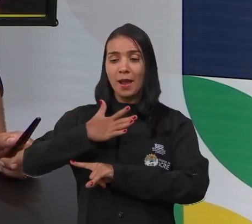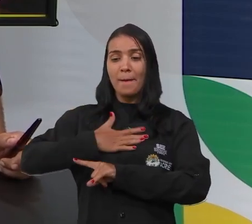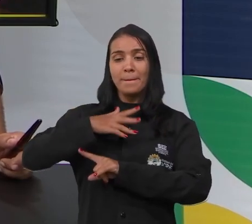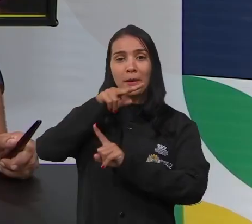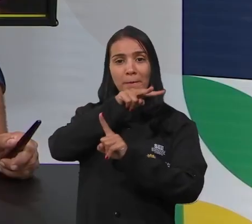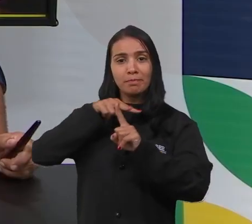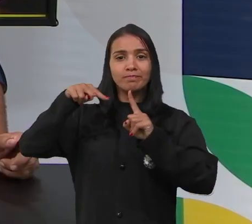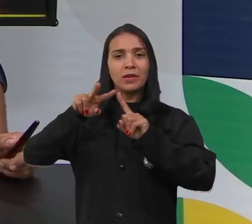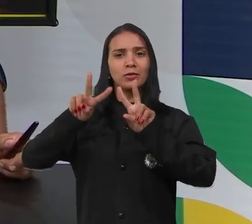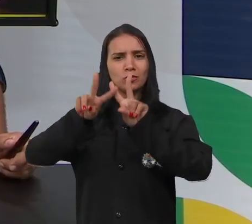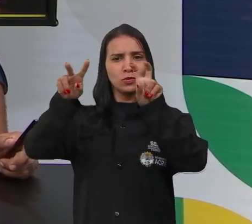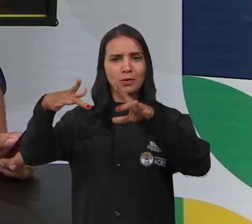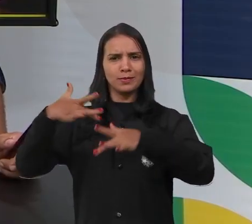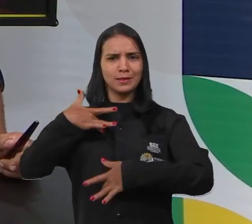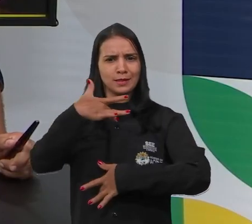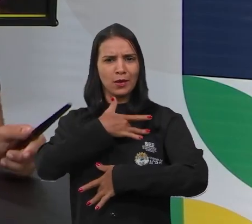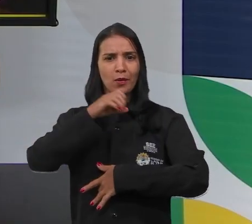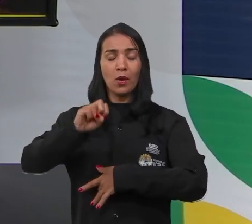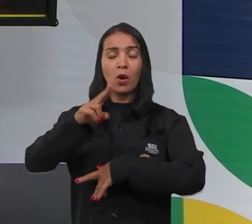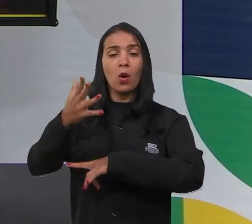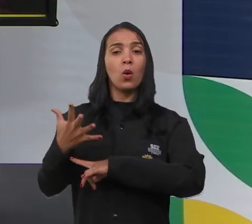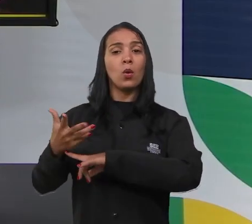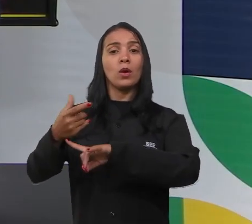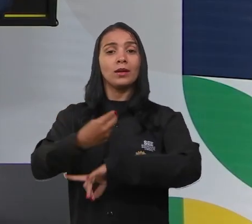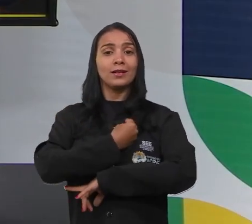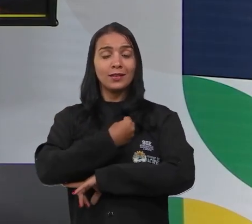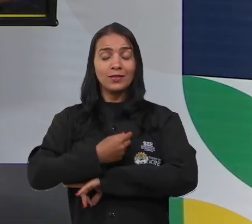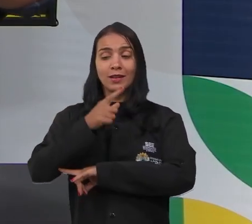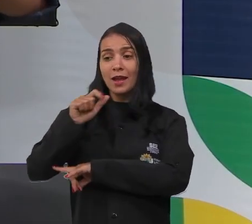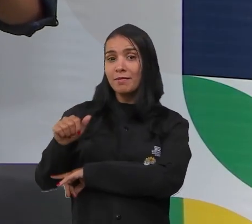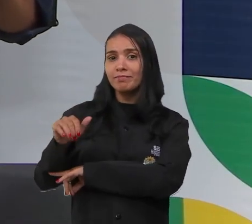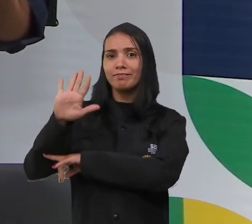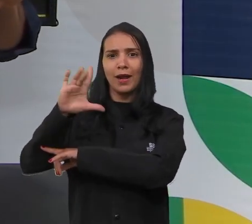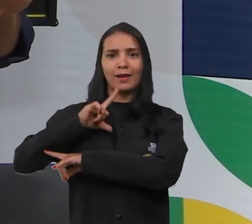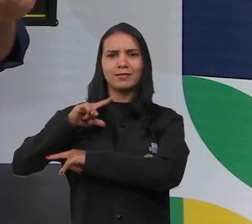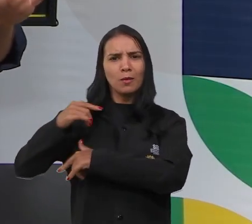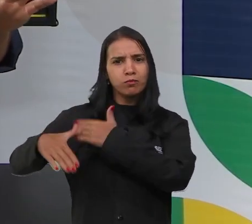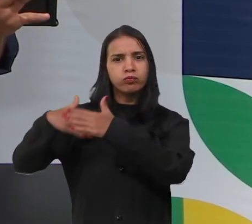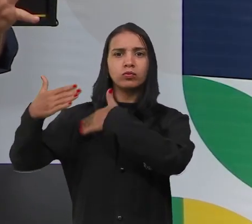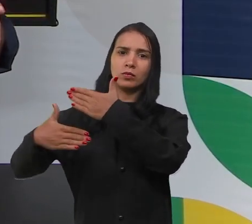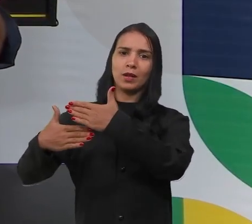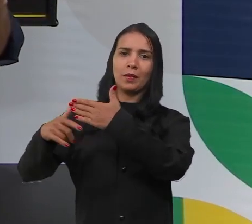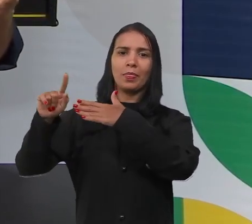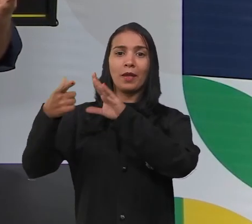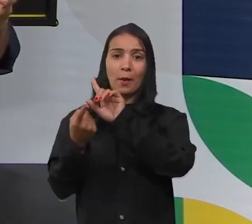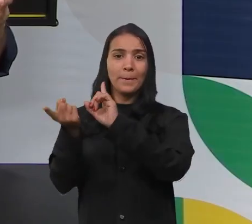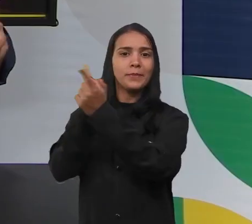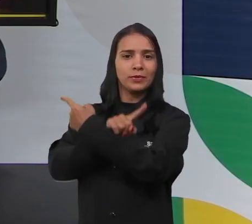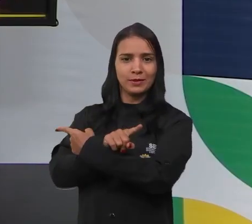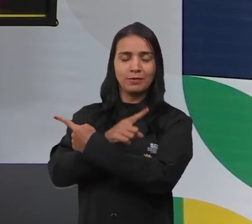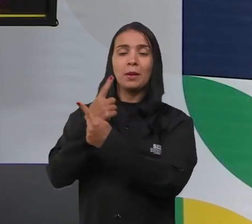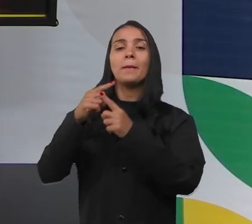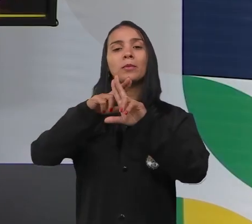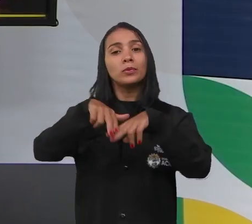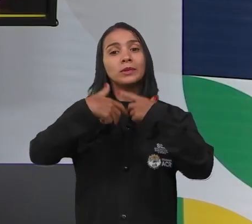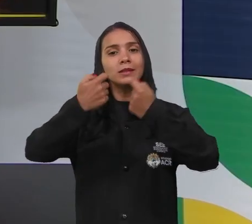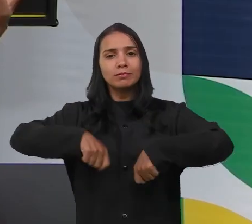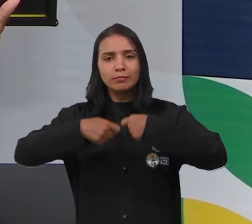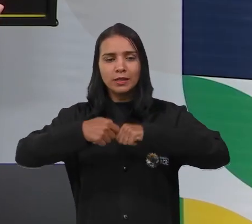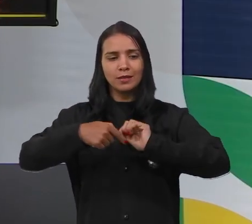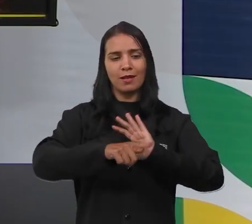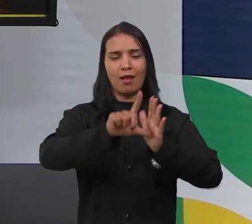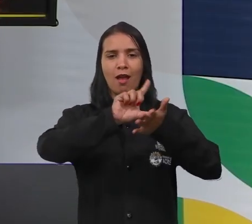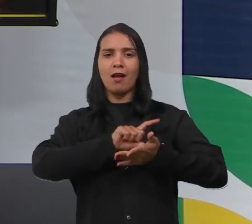vida e saúde vai muito além disso. Então, a gente vai vir num viés profilático de prevenção. E essa prevenção